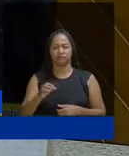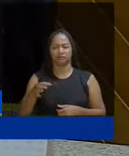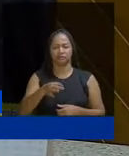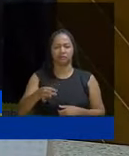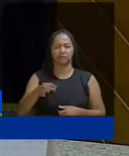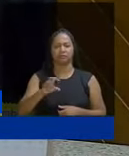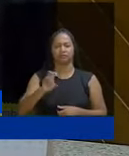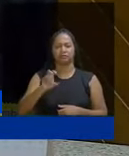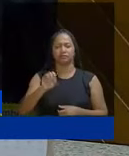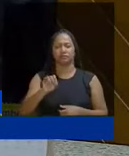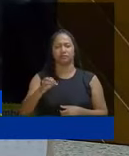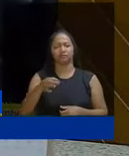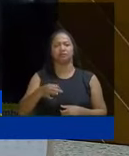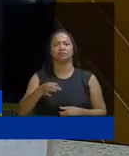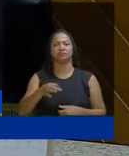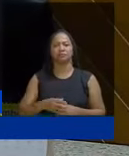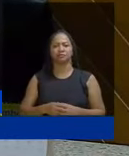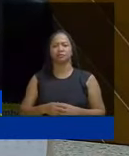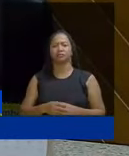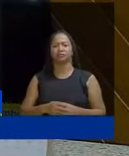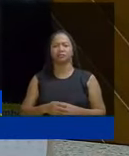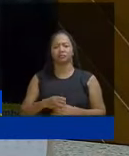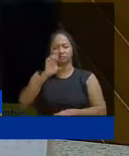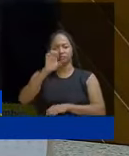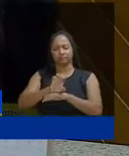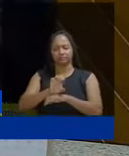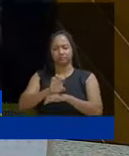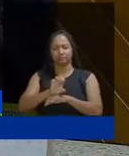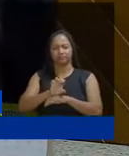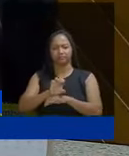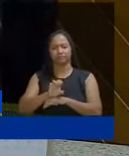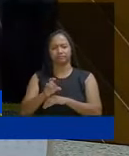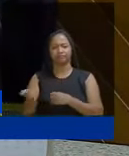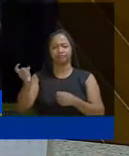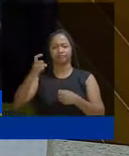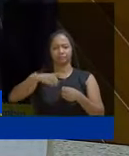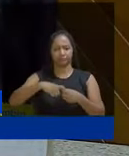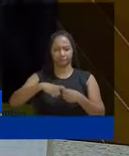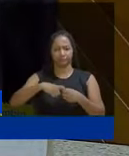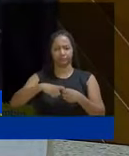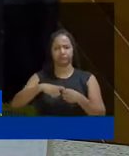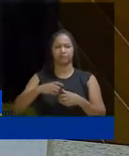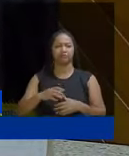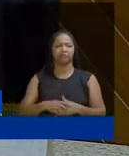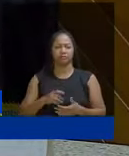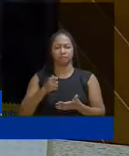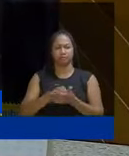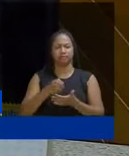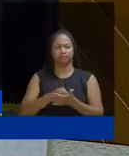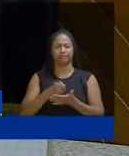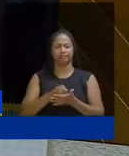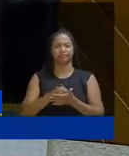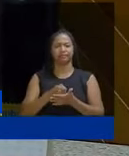150,50 que seriam atribuíveis ao Estado o dever, a obrigação de devolver.